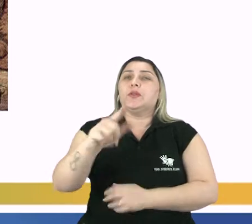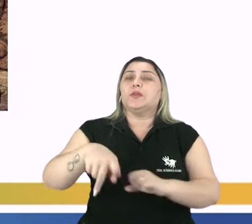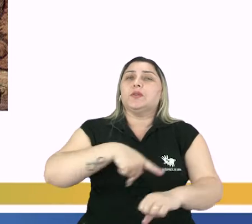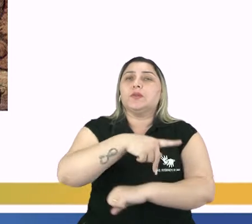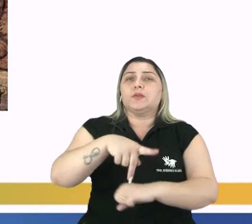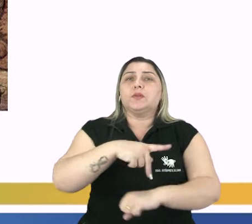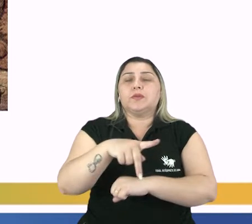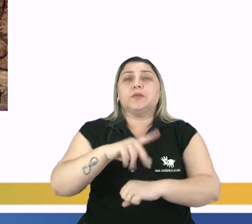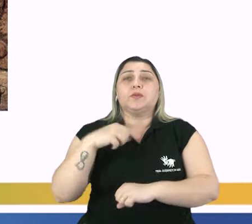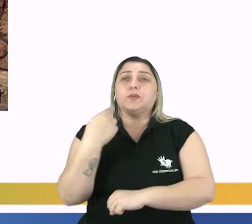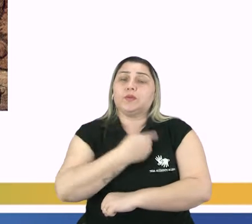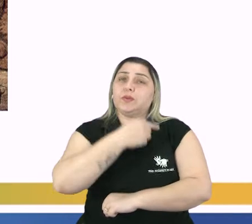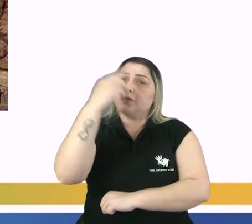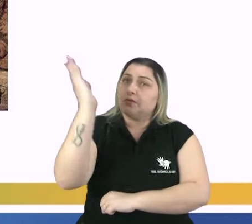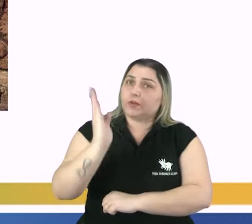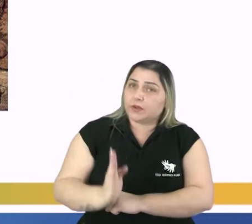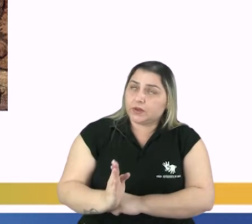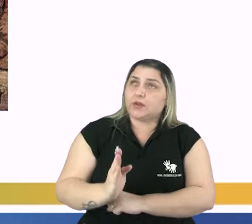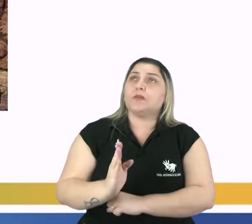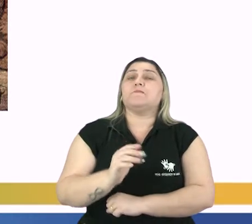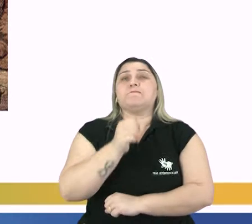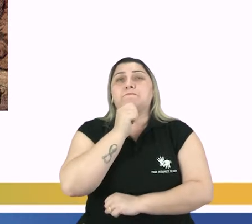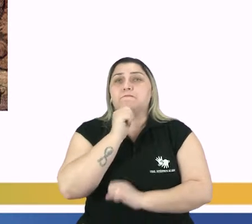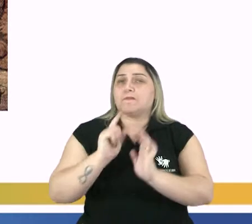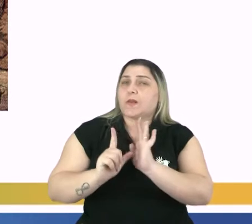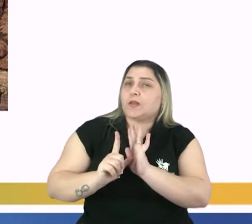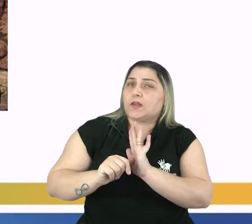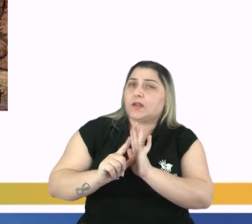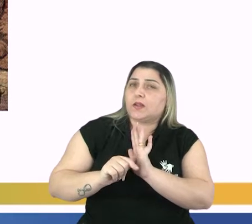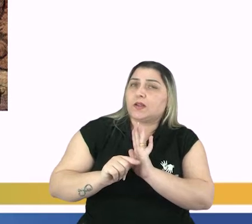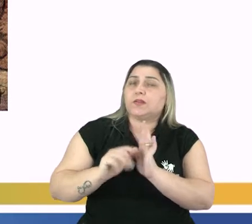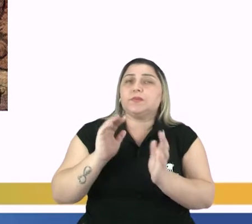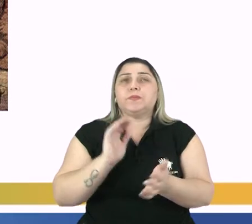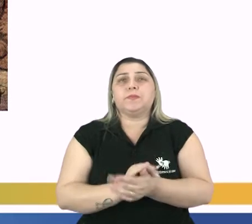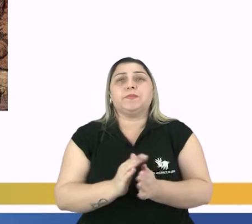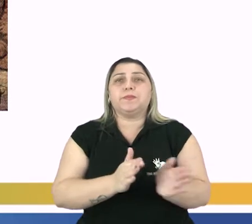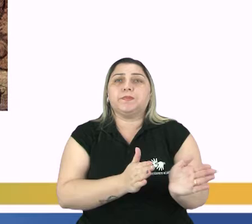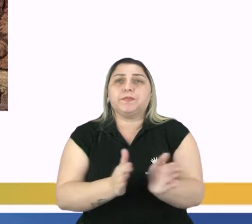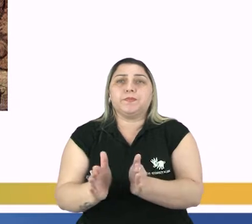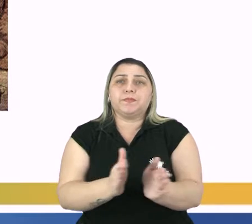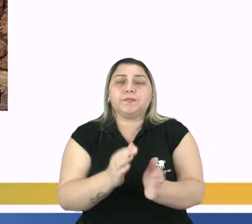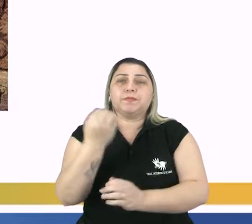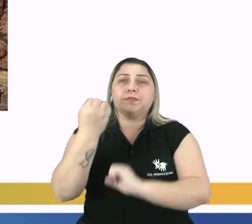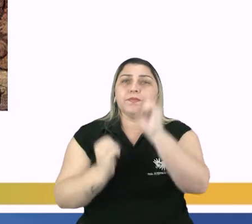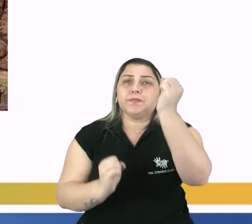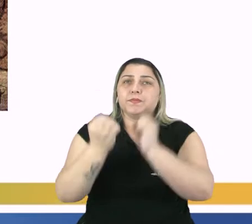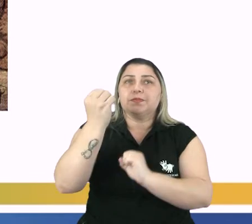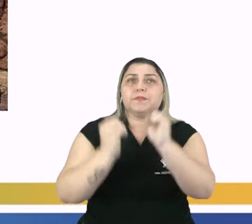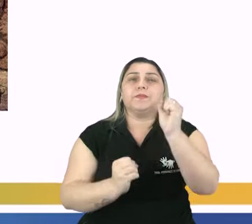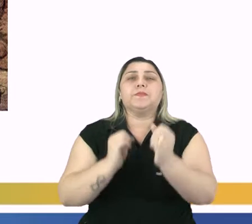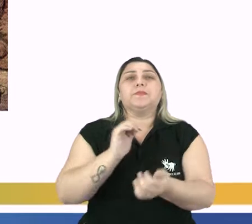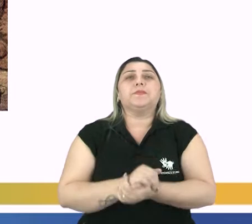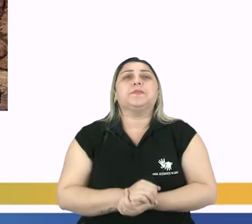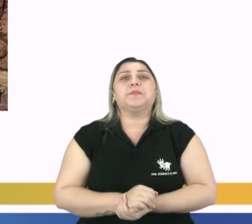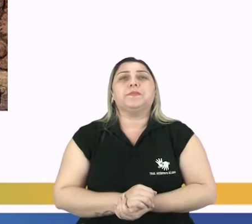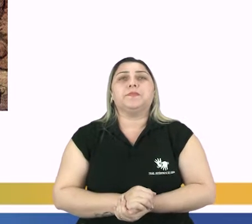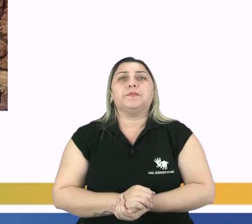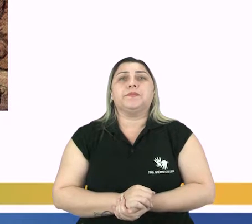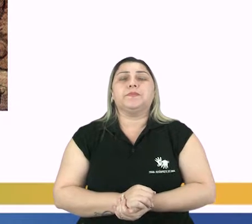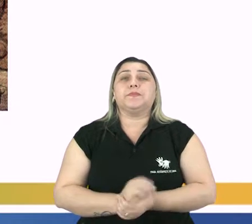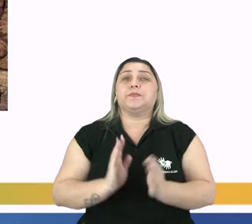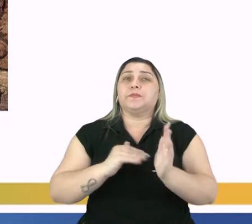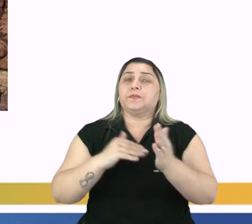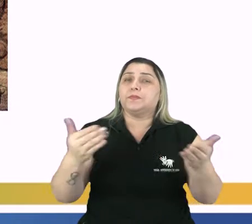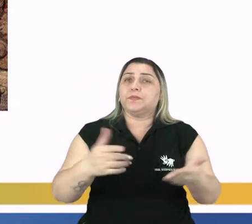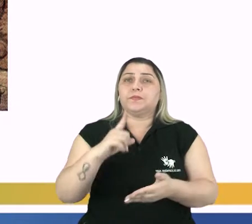países como o nosso, o Brasil, que ainda estava engatinhando aí nesse processo de industrialização. Que nem todo mundo até